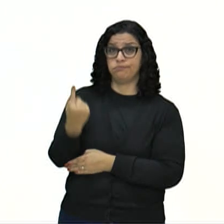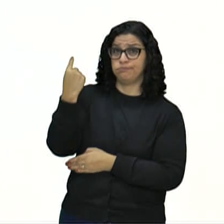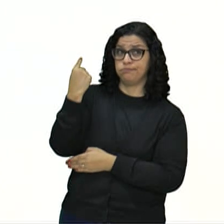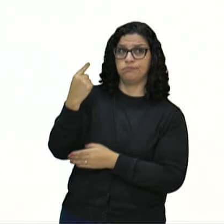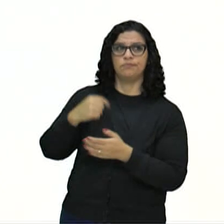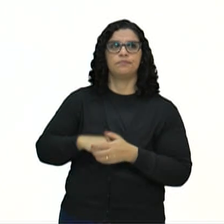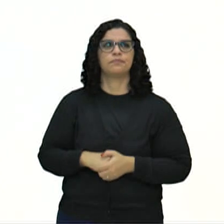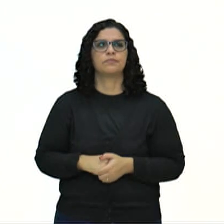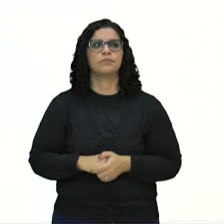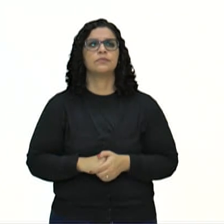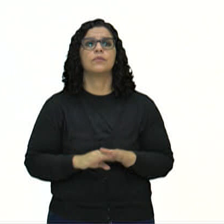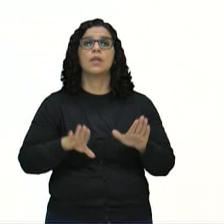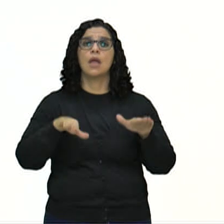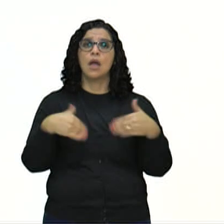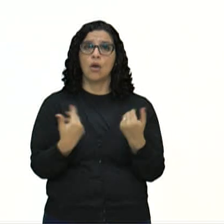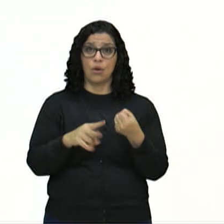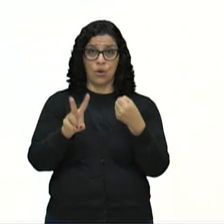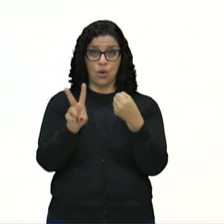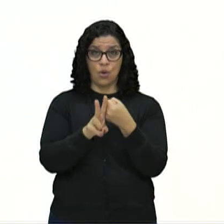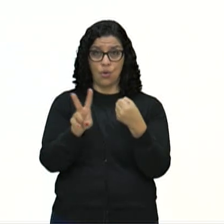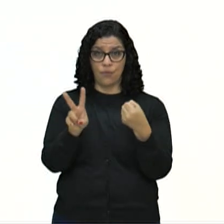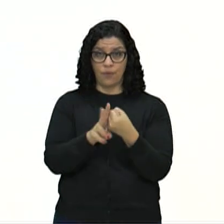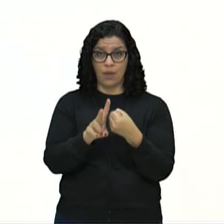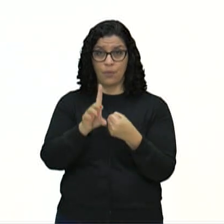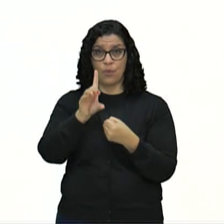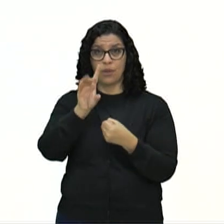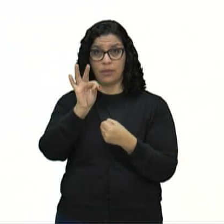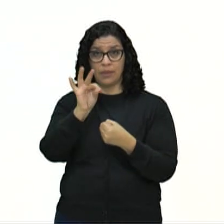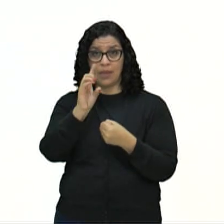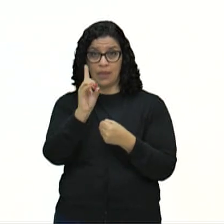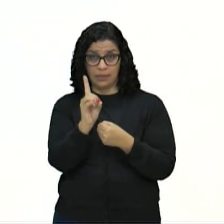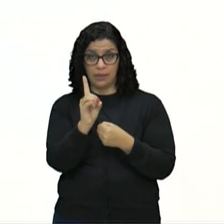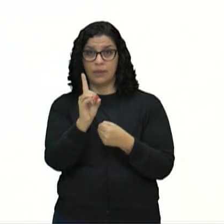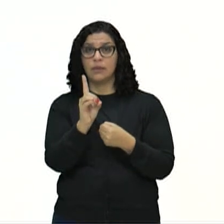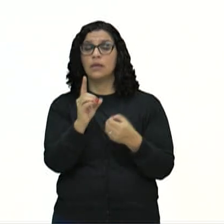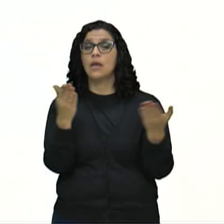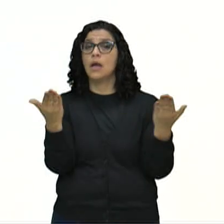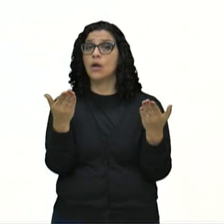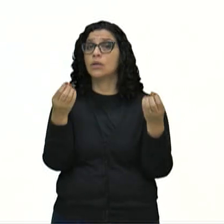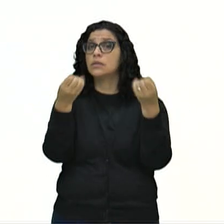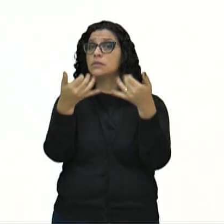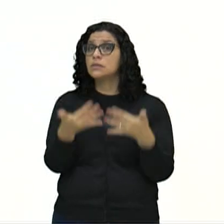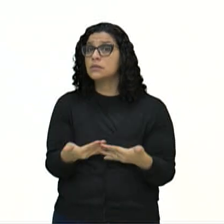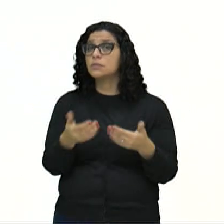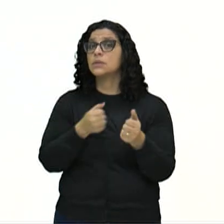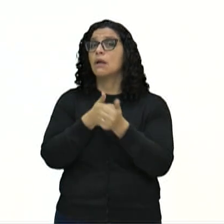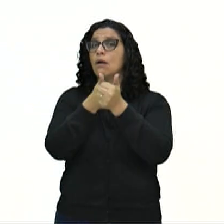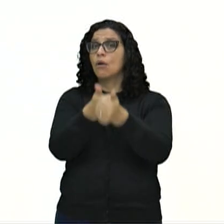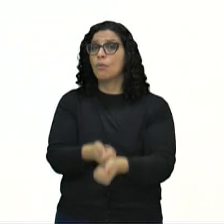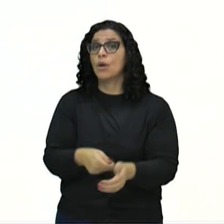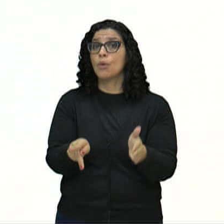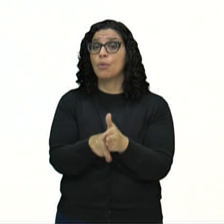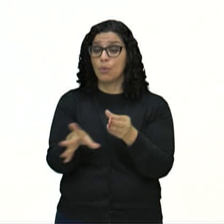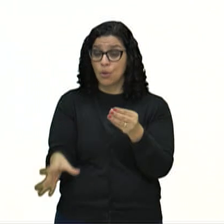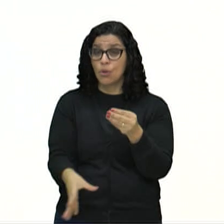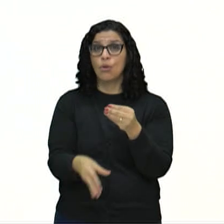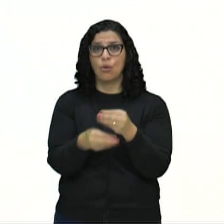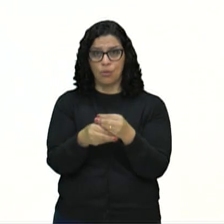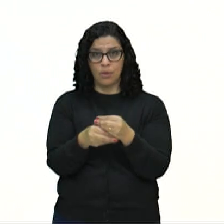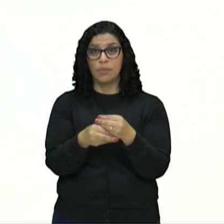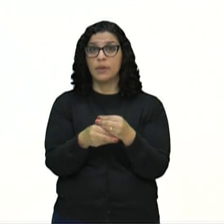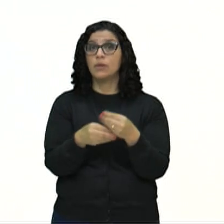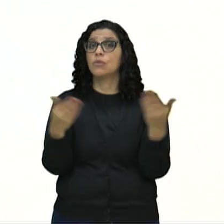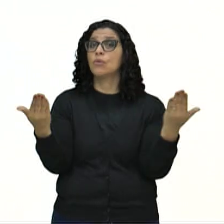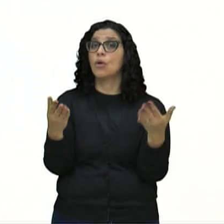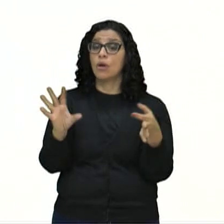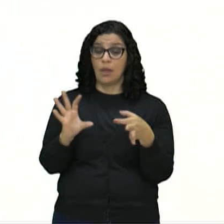questão. O verbo transitivo indireto, ele é acompanhado de um complemento que